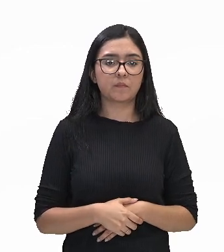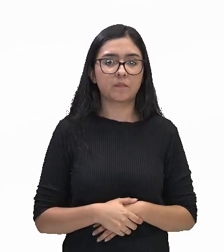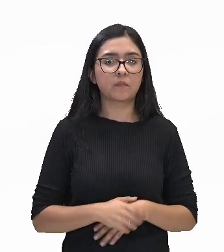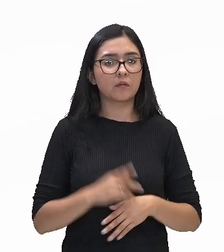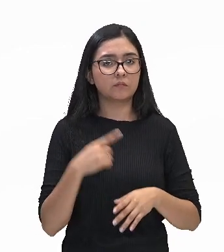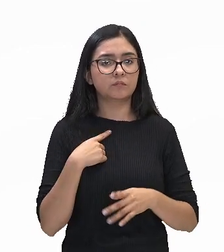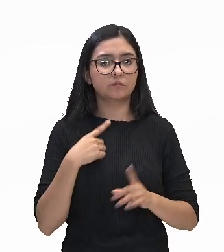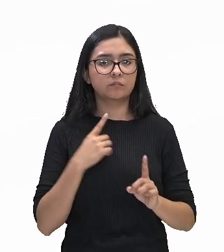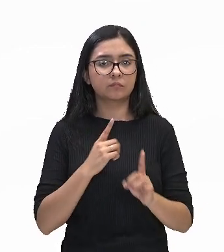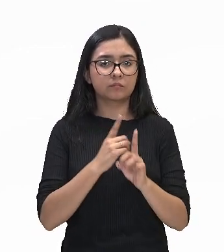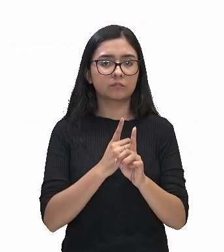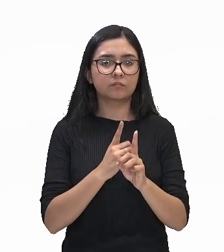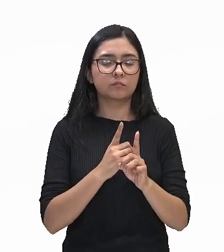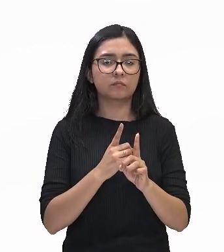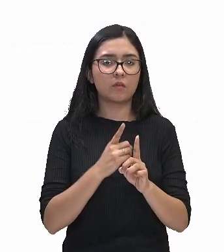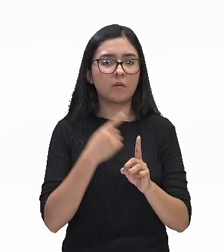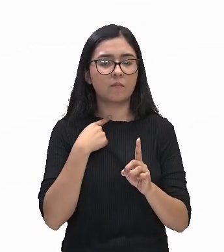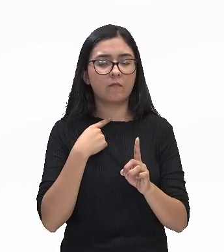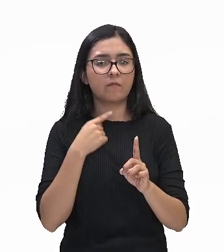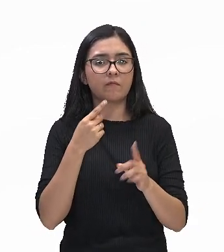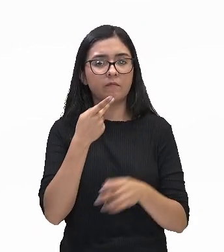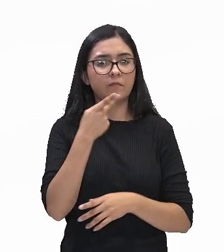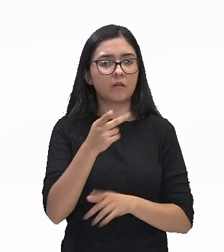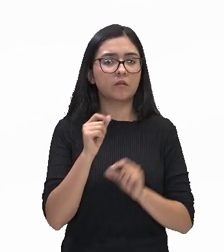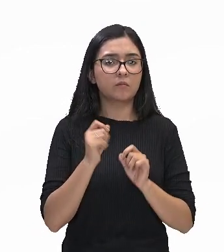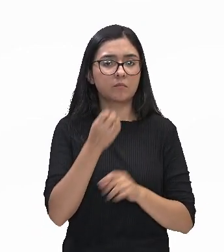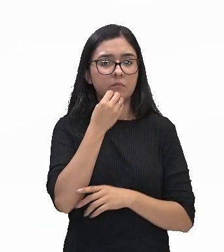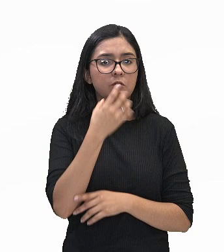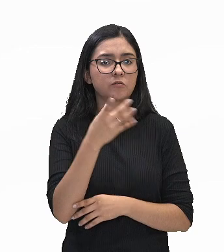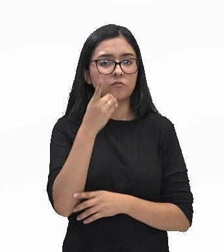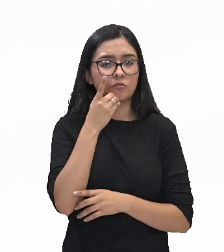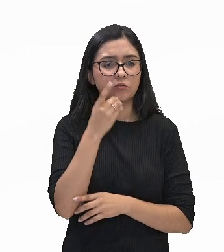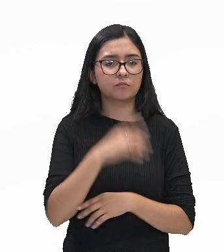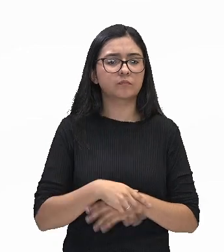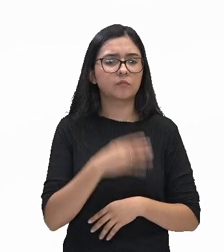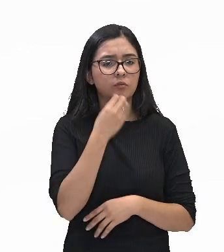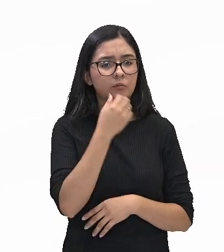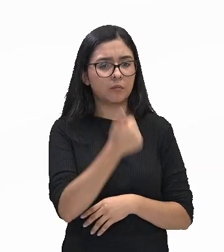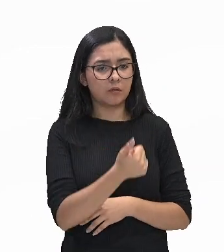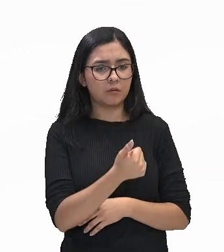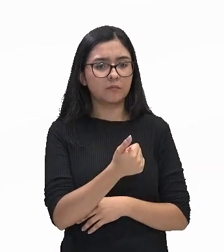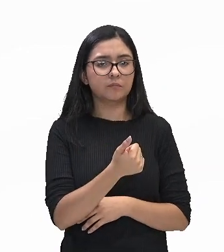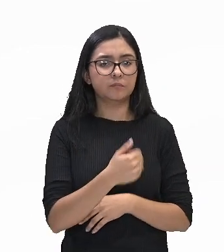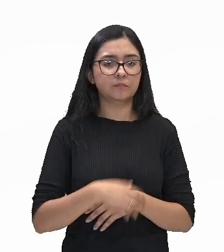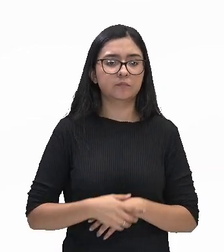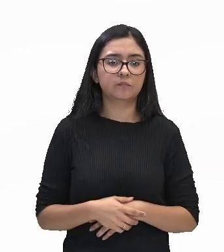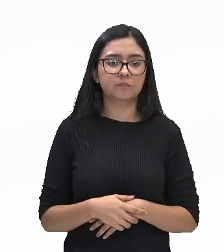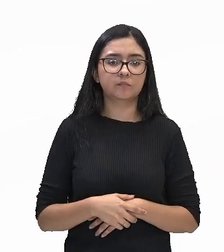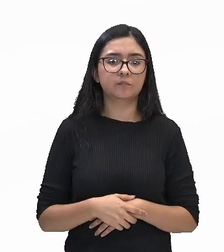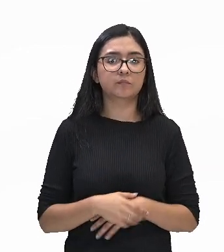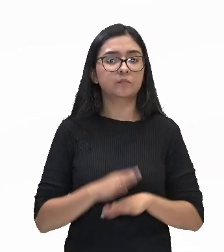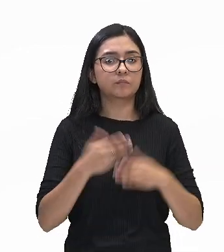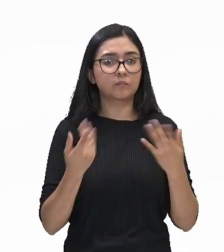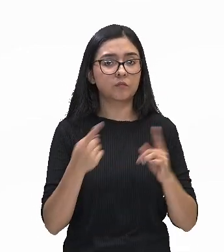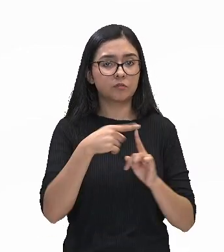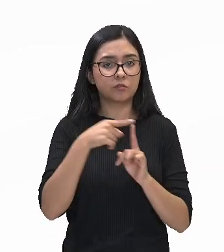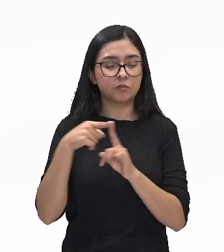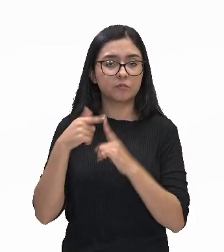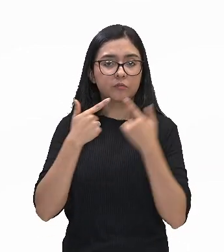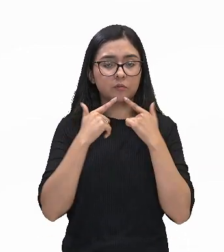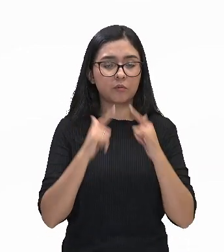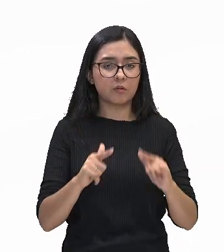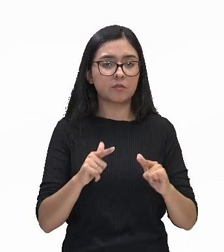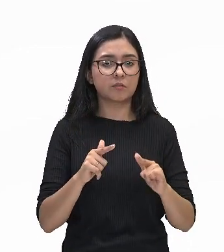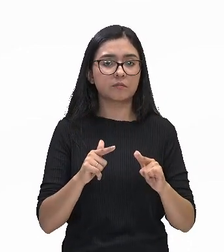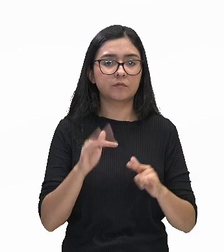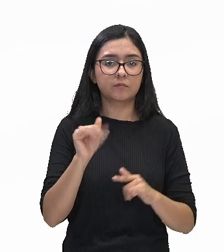vou cumprimentar, falo bom dia. Como vai? Então, a função fática, ela